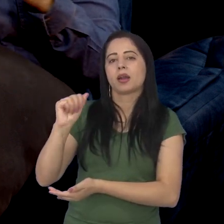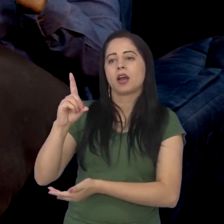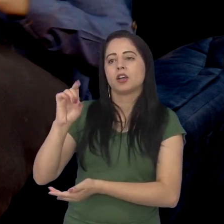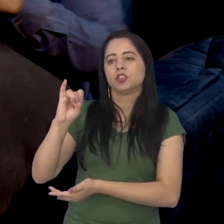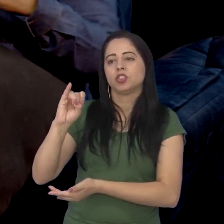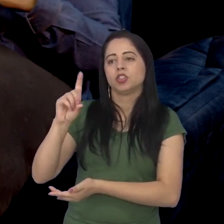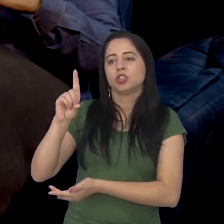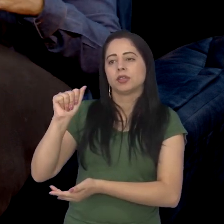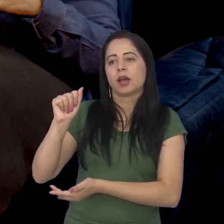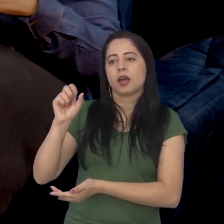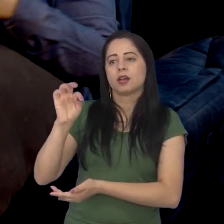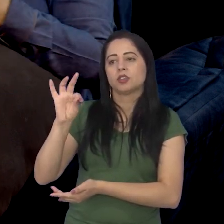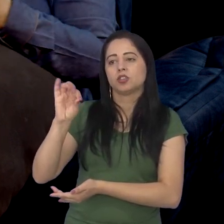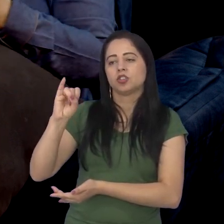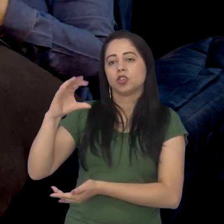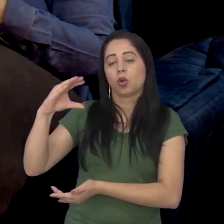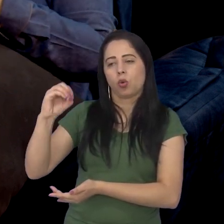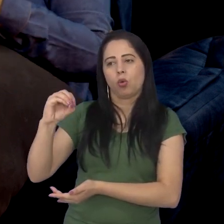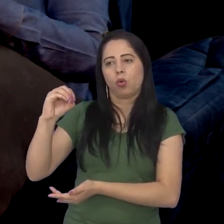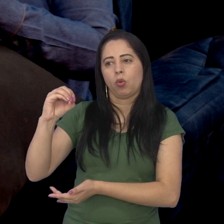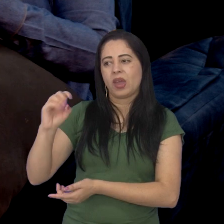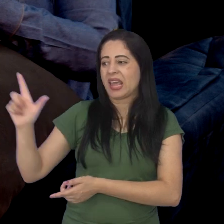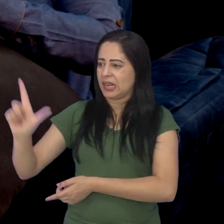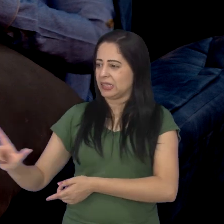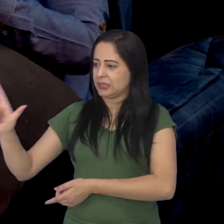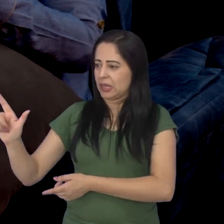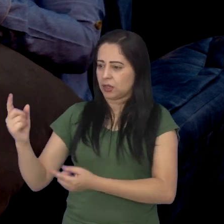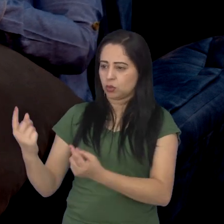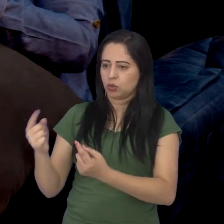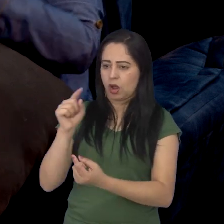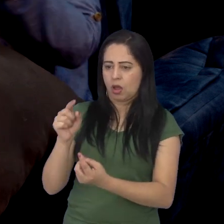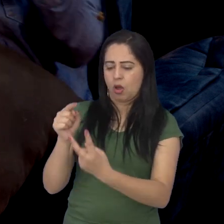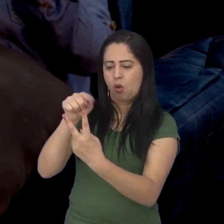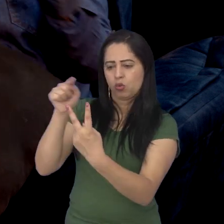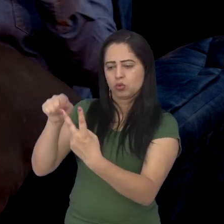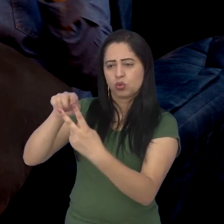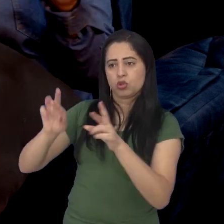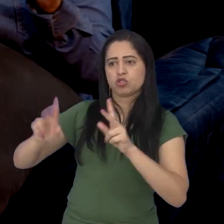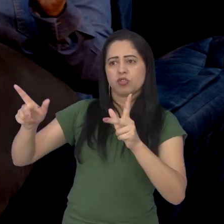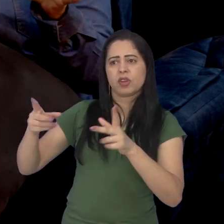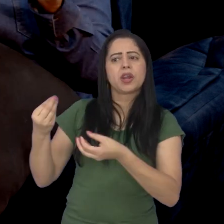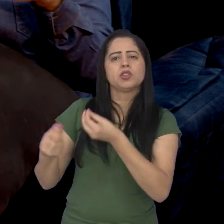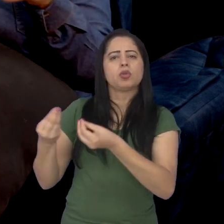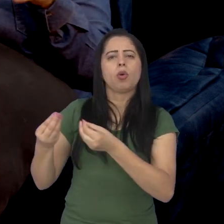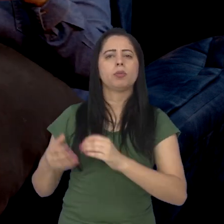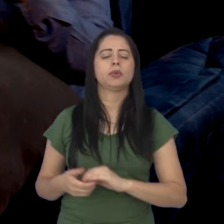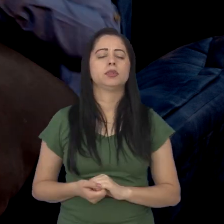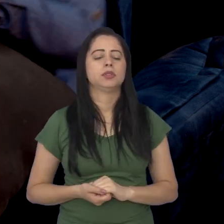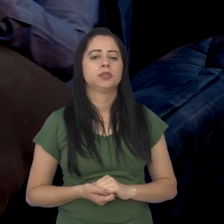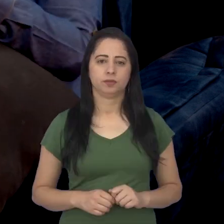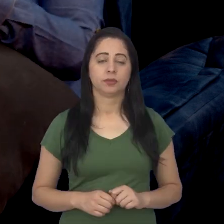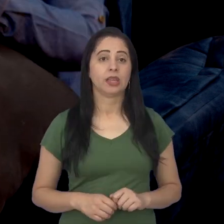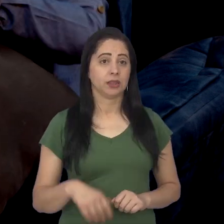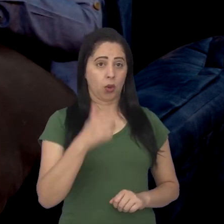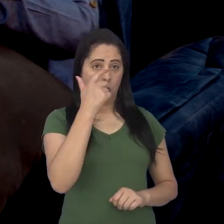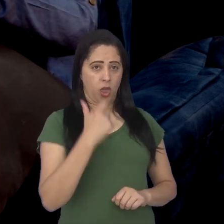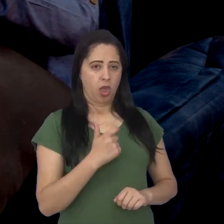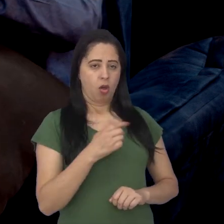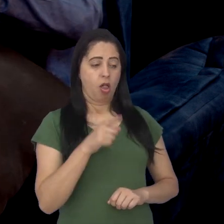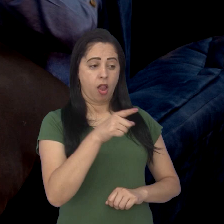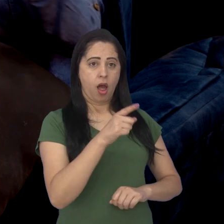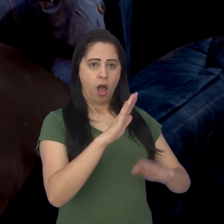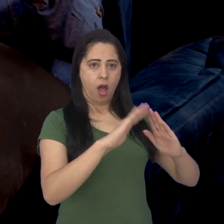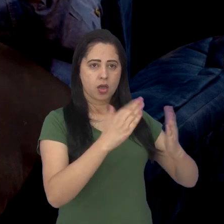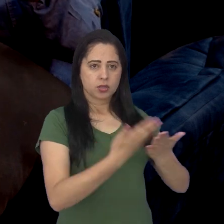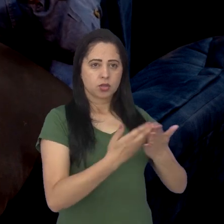infantis. E aí a minha primeira pergunta é, o que é um livro paradidático? Assim a gente dá uma contextualizada. E qual a diferença de um